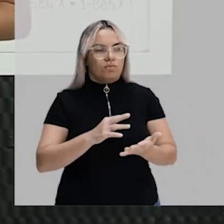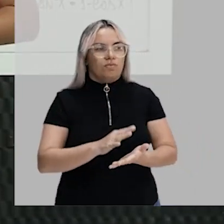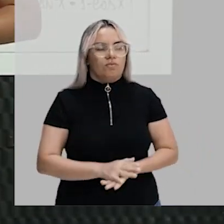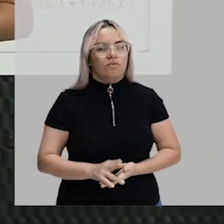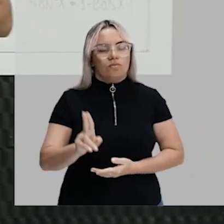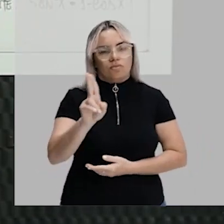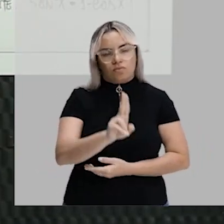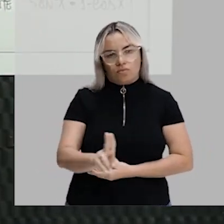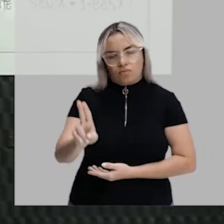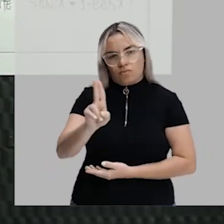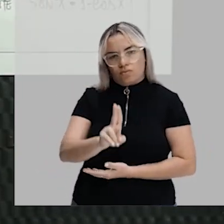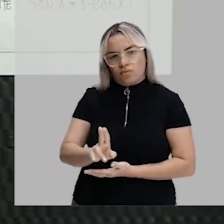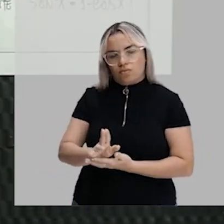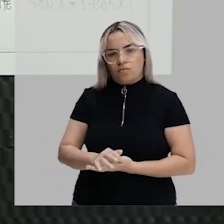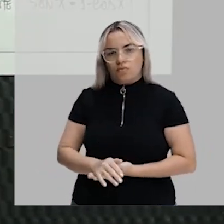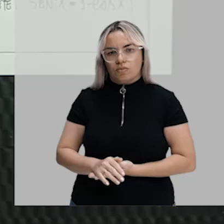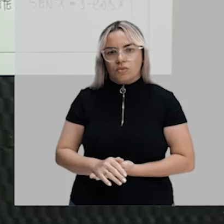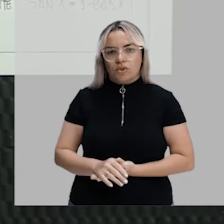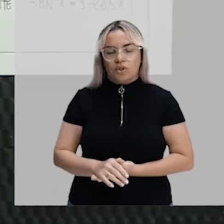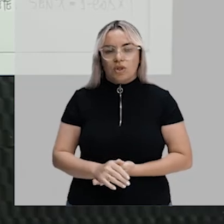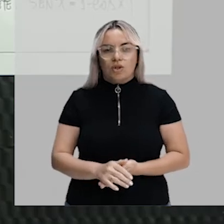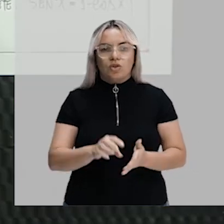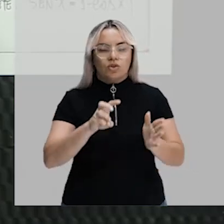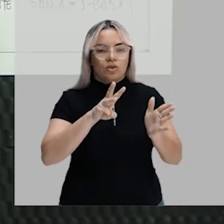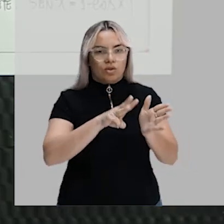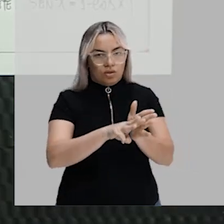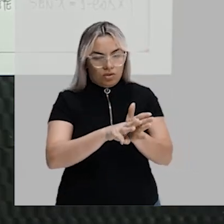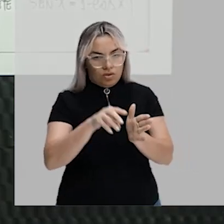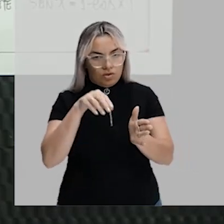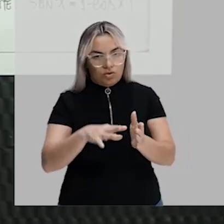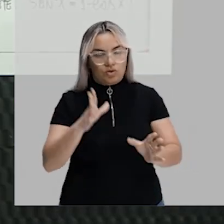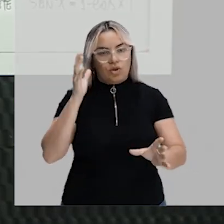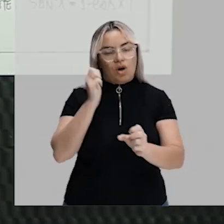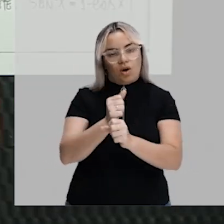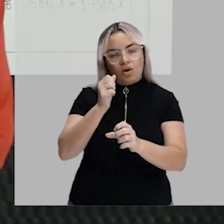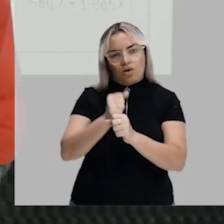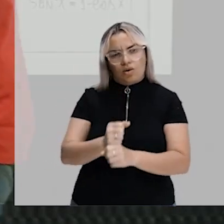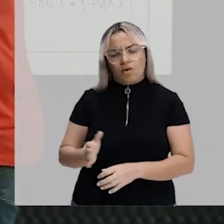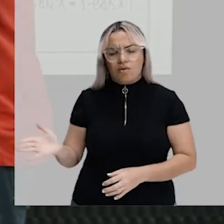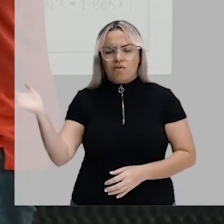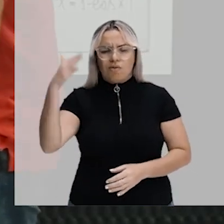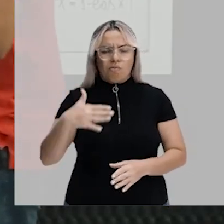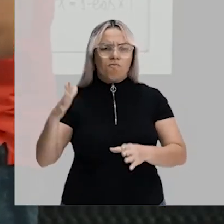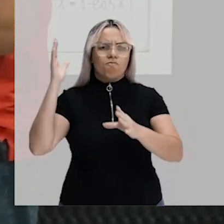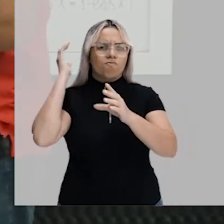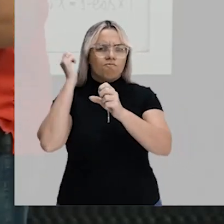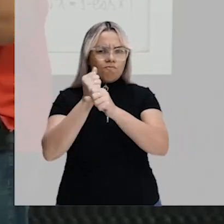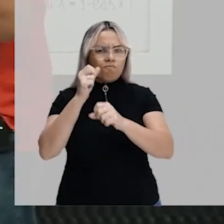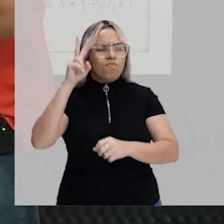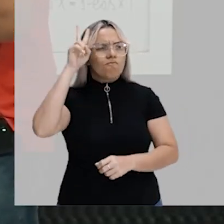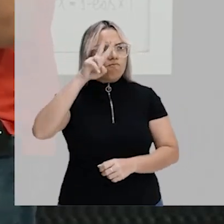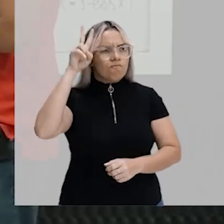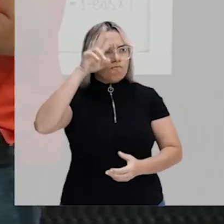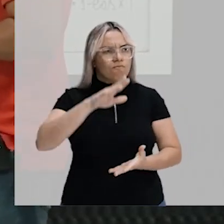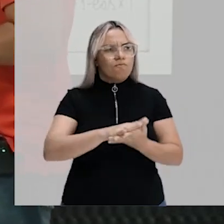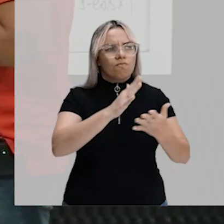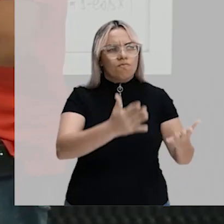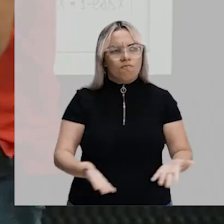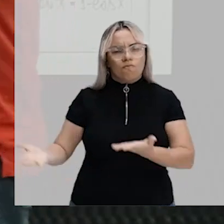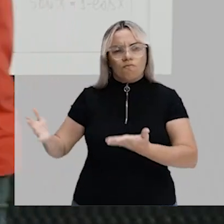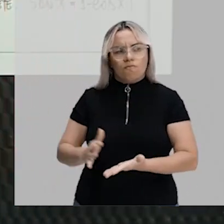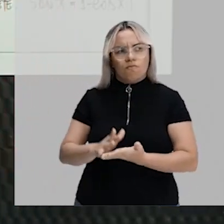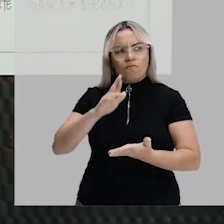utilização de artifícios de cálculo Tá Mas vamos lá comigo Recordar Então resolve as seguintes equações